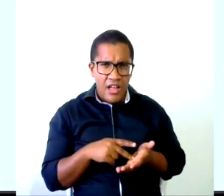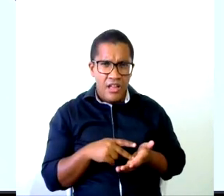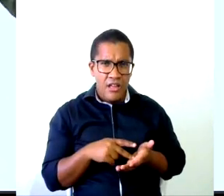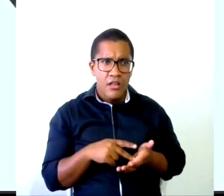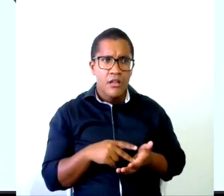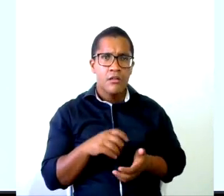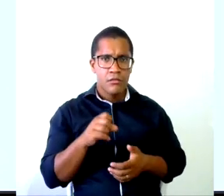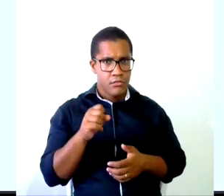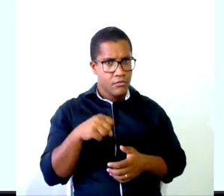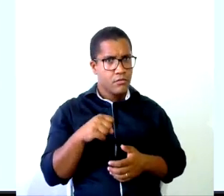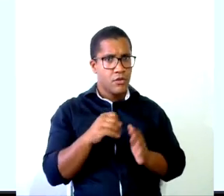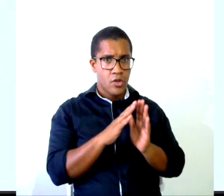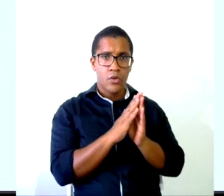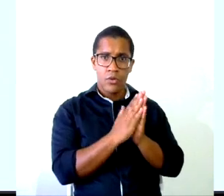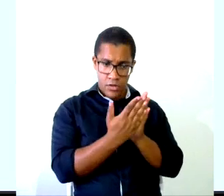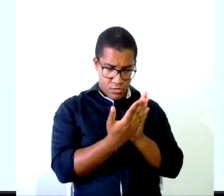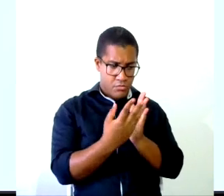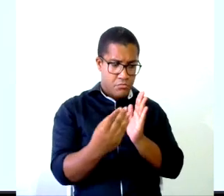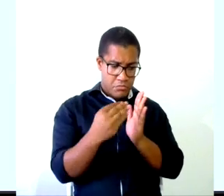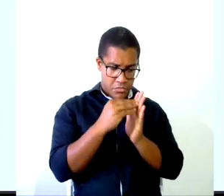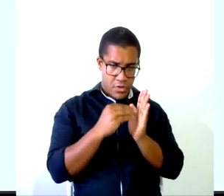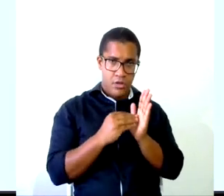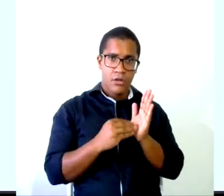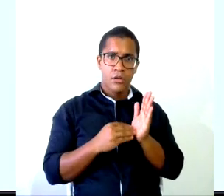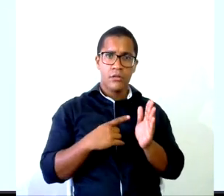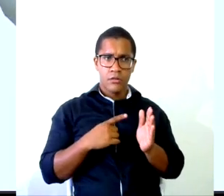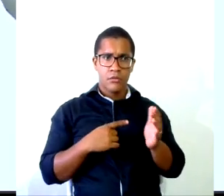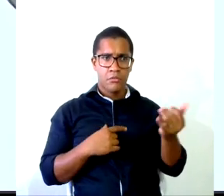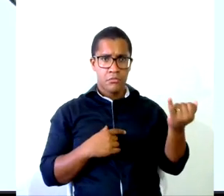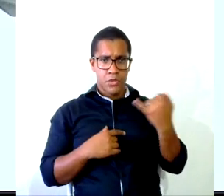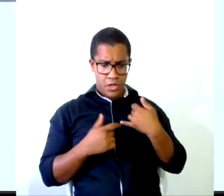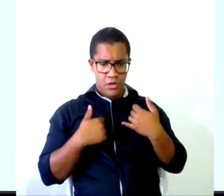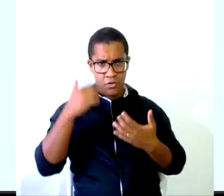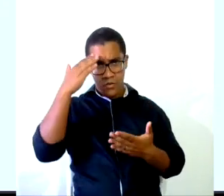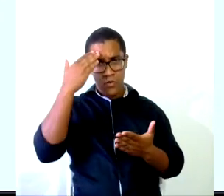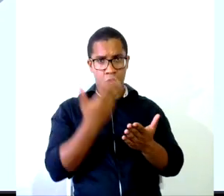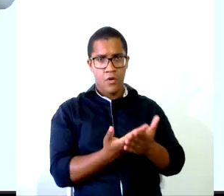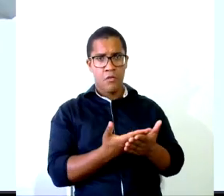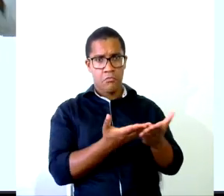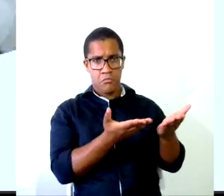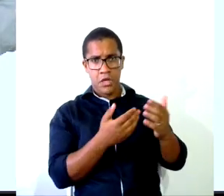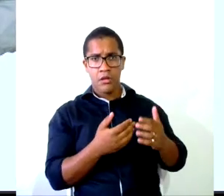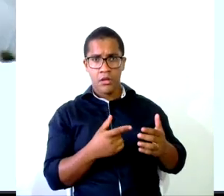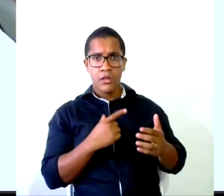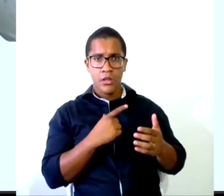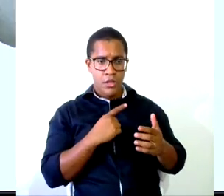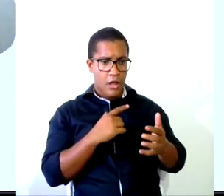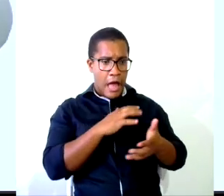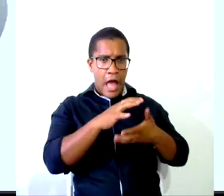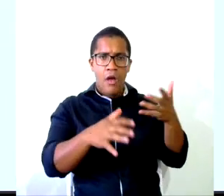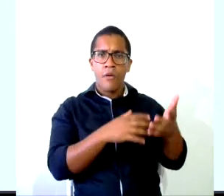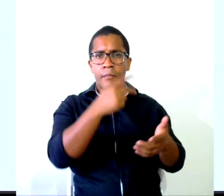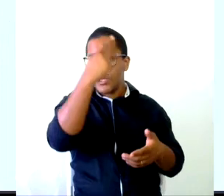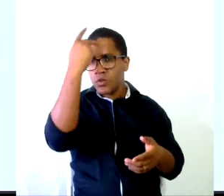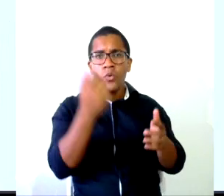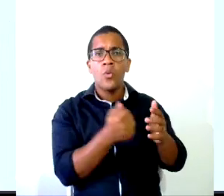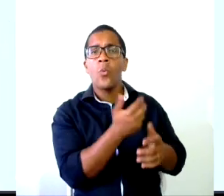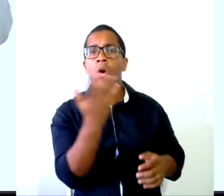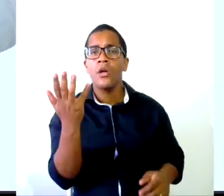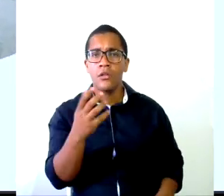é verdade. Está lá no livro de história. Falaram para mim, eu acredito, hein? 90